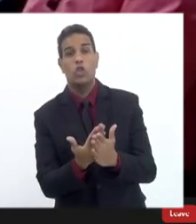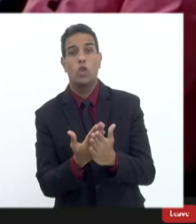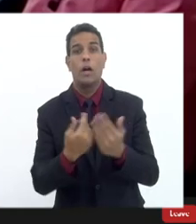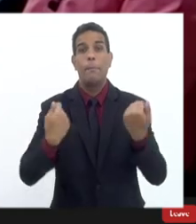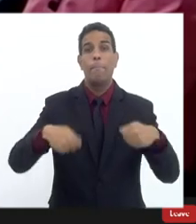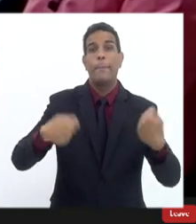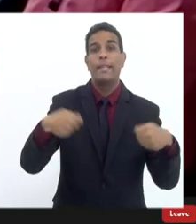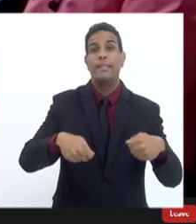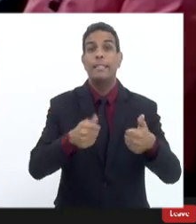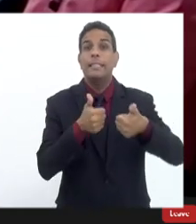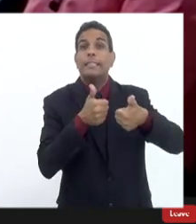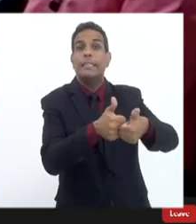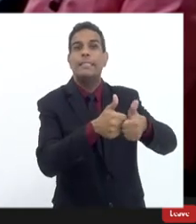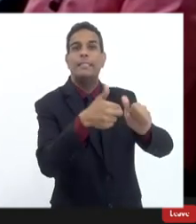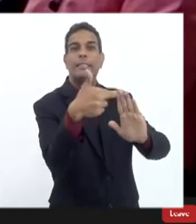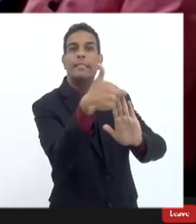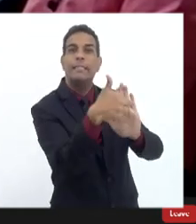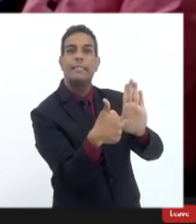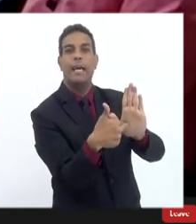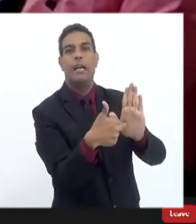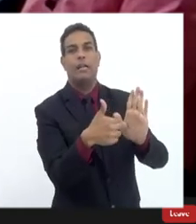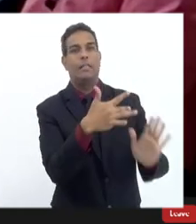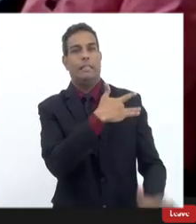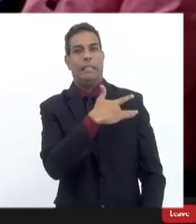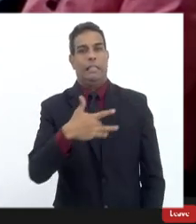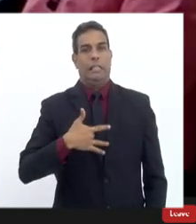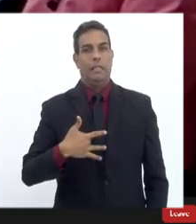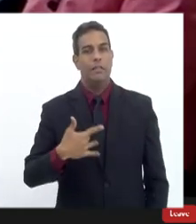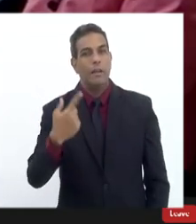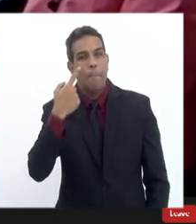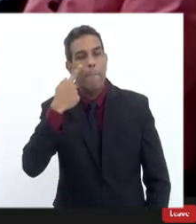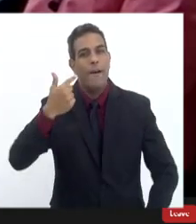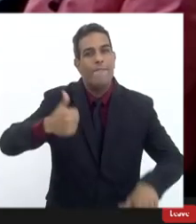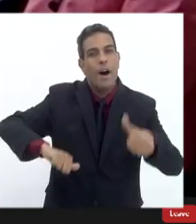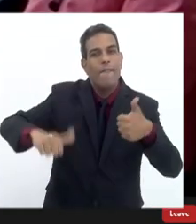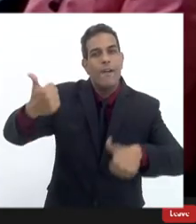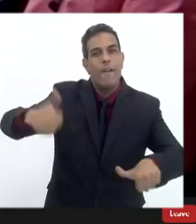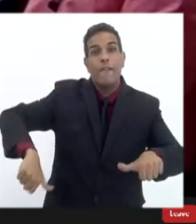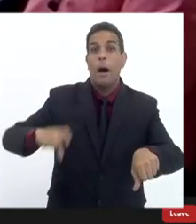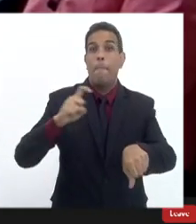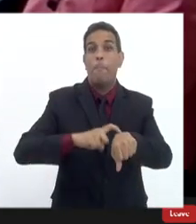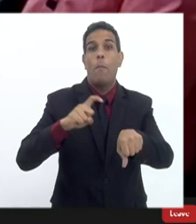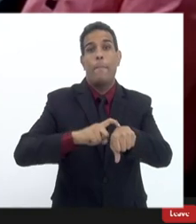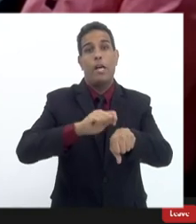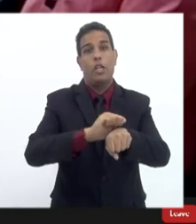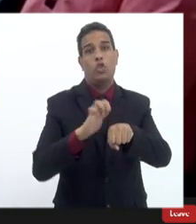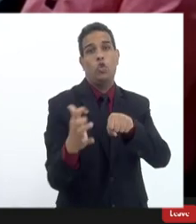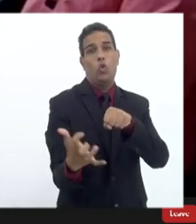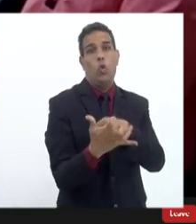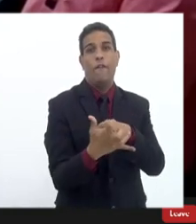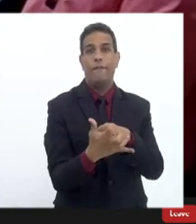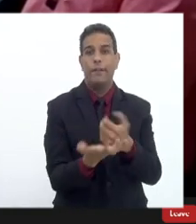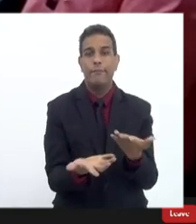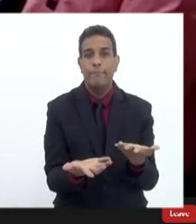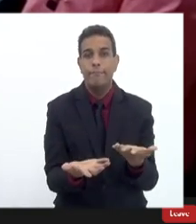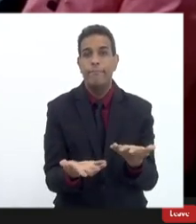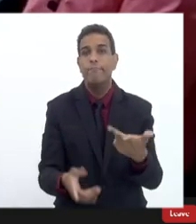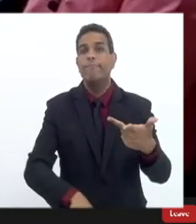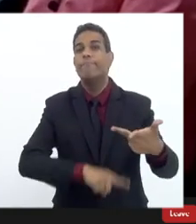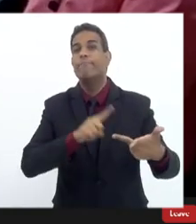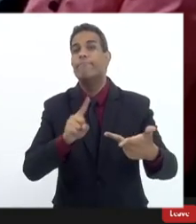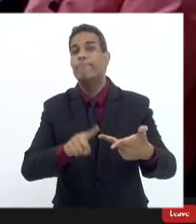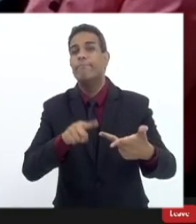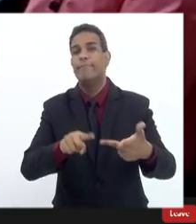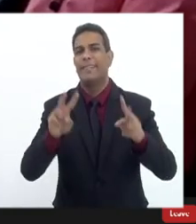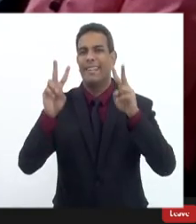questão conceitual. Eu acho que a gente vai ter que rever isso por conta desse momento da Covid. Se no momento a gente manter as